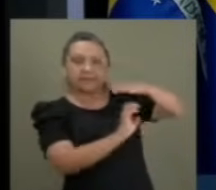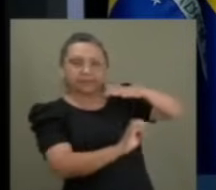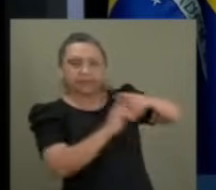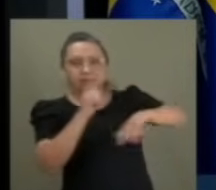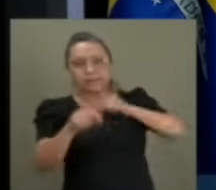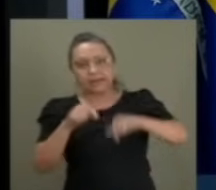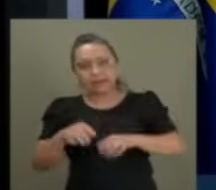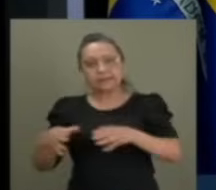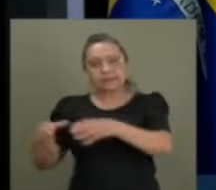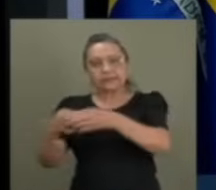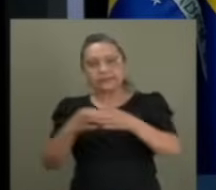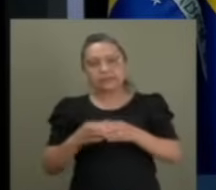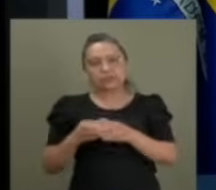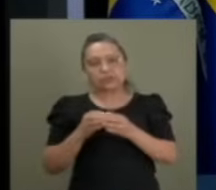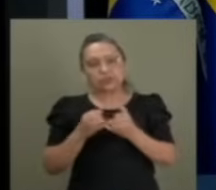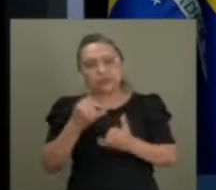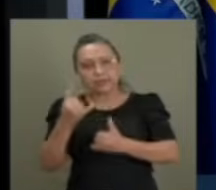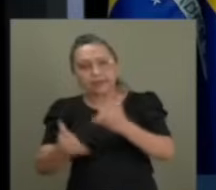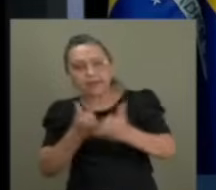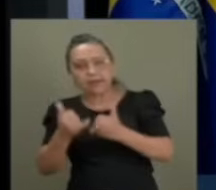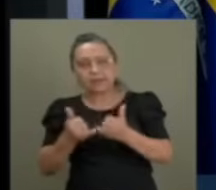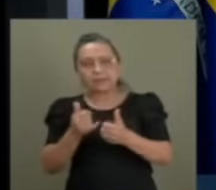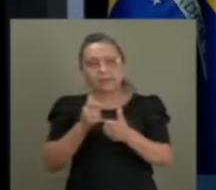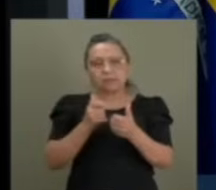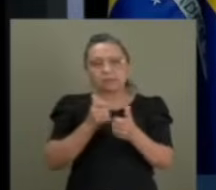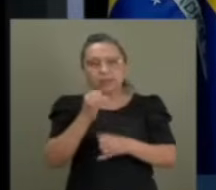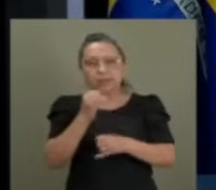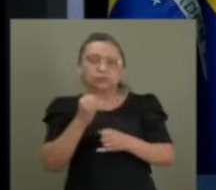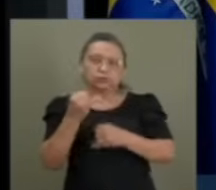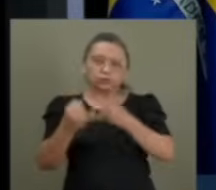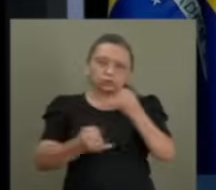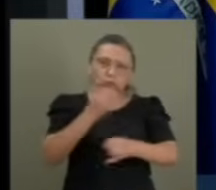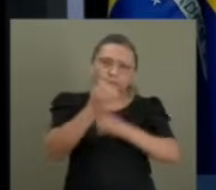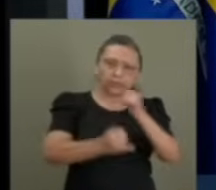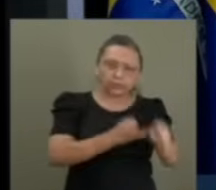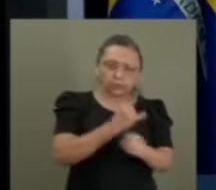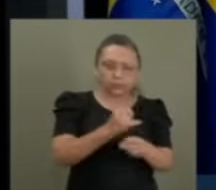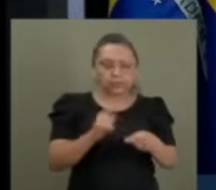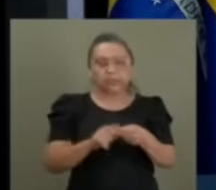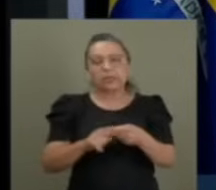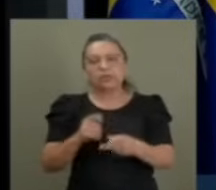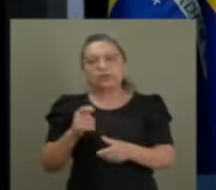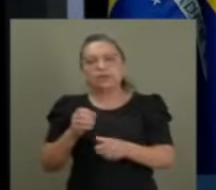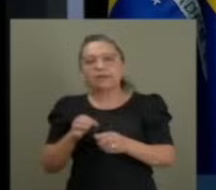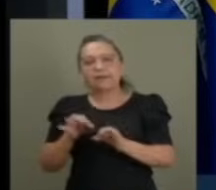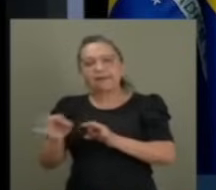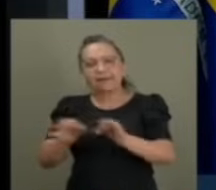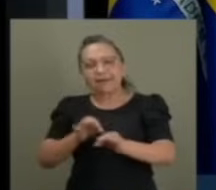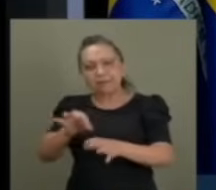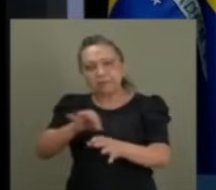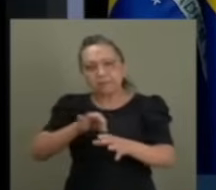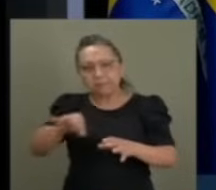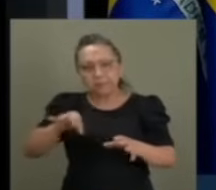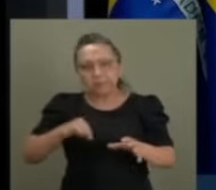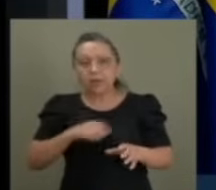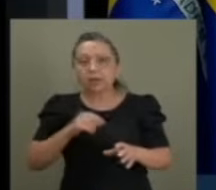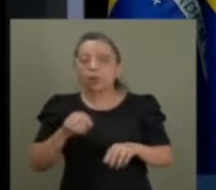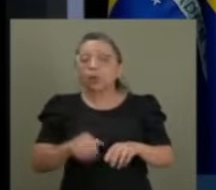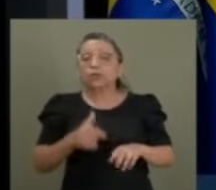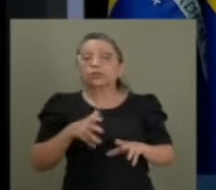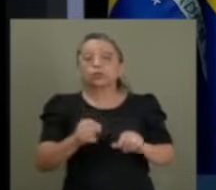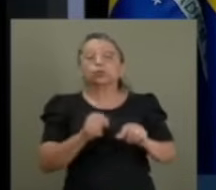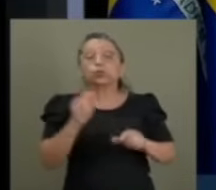no segmento de game Fantasy e games eletrônicos quase 90% Senador Portinho operam pela plataforma